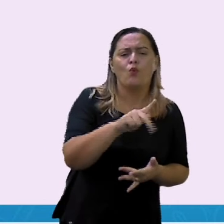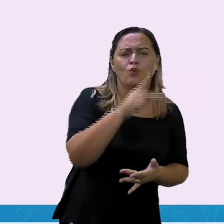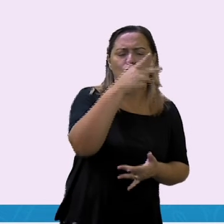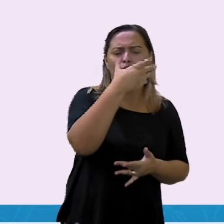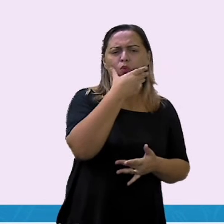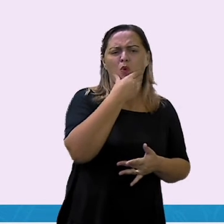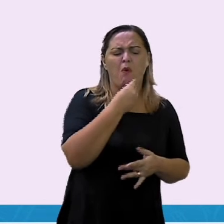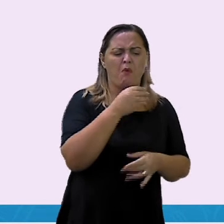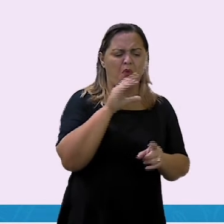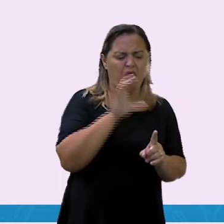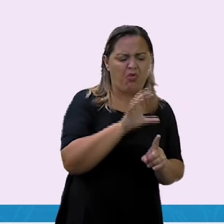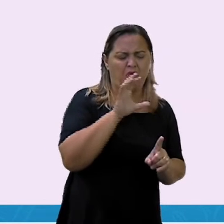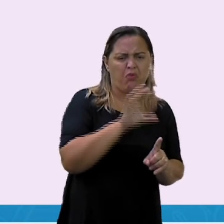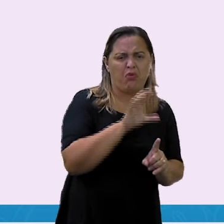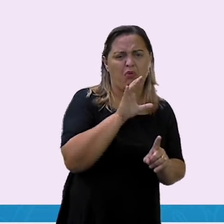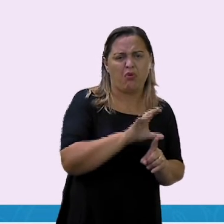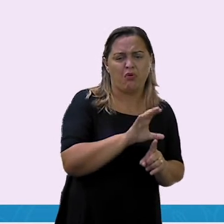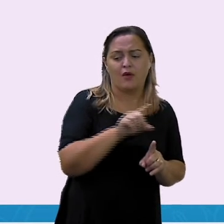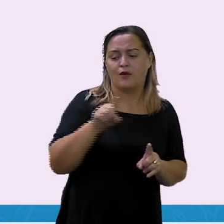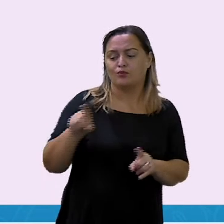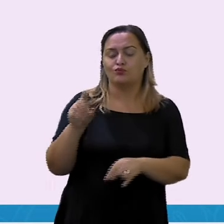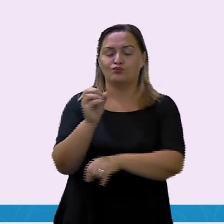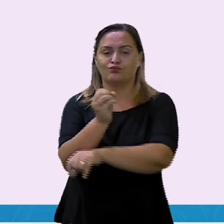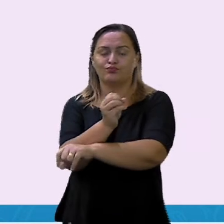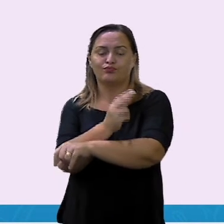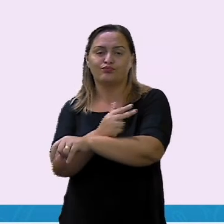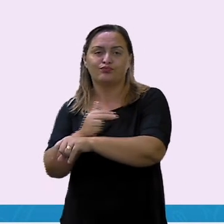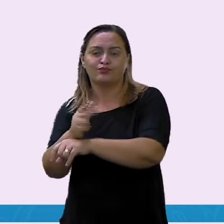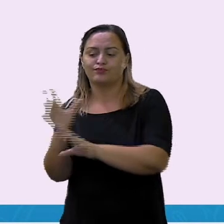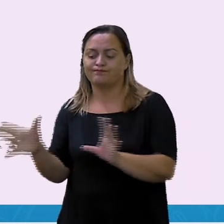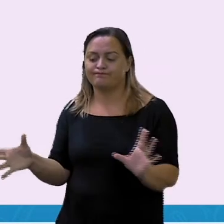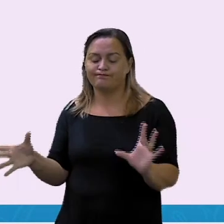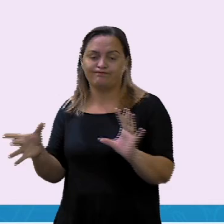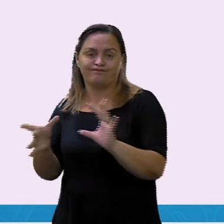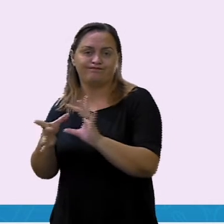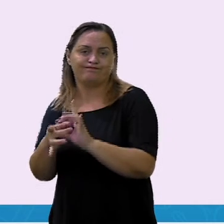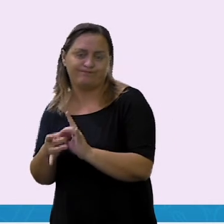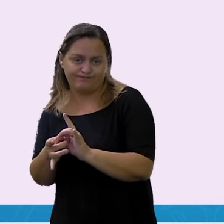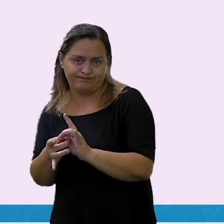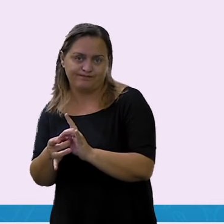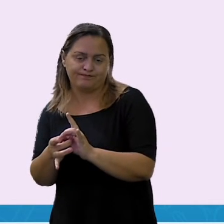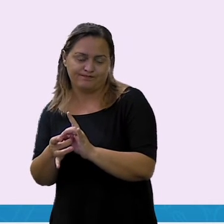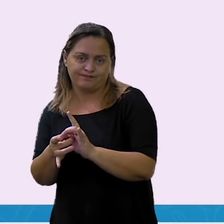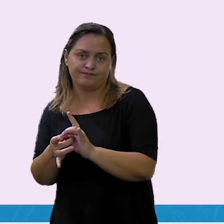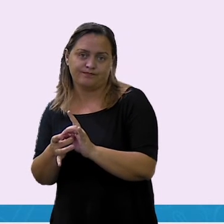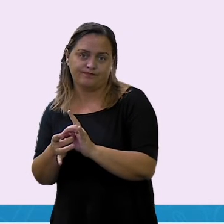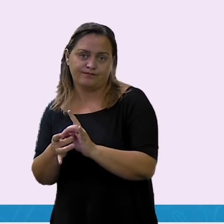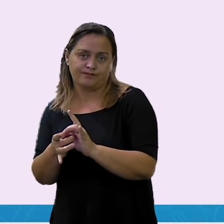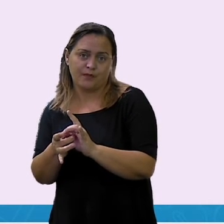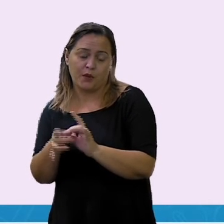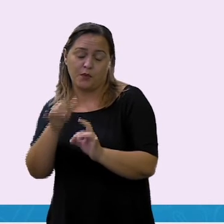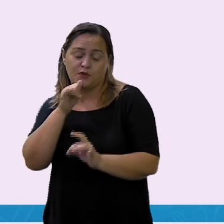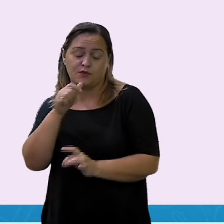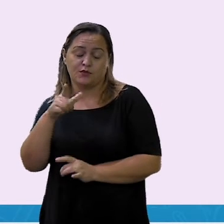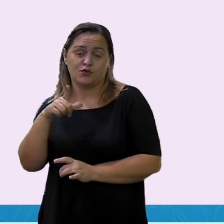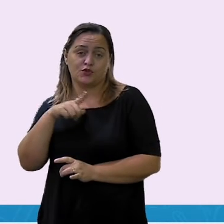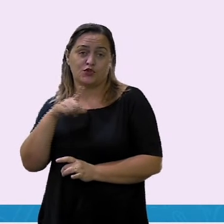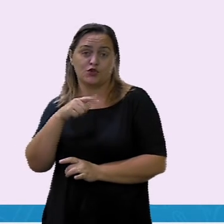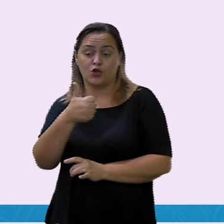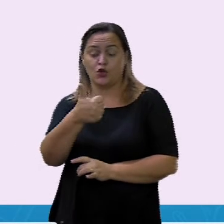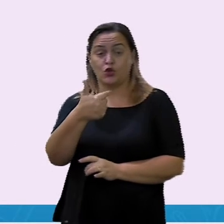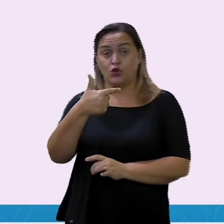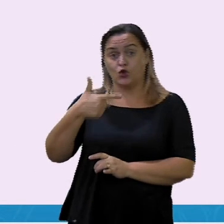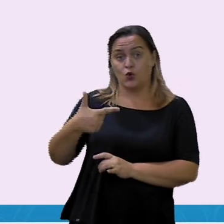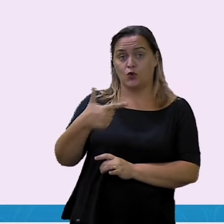francês Le Corbusier, formando um projeto conjunto. Então, foram 12 arquitetos selecionados. E